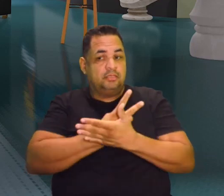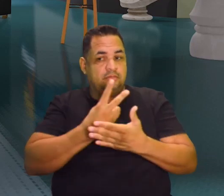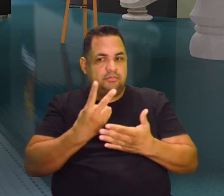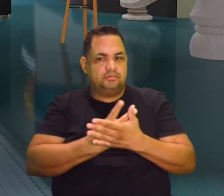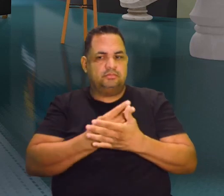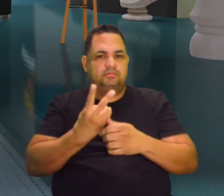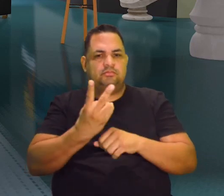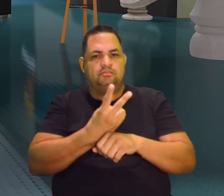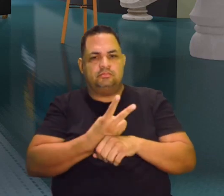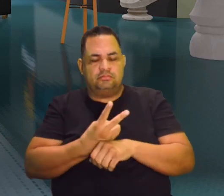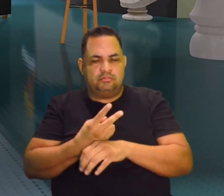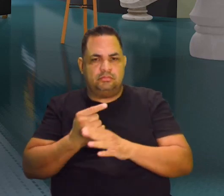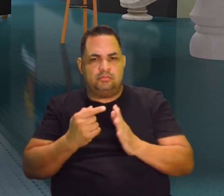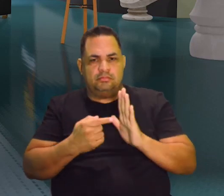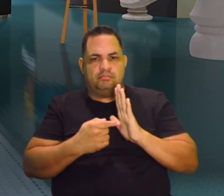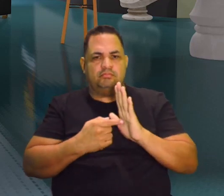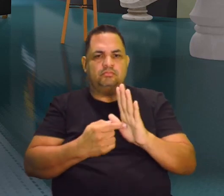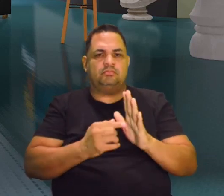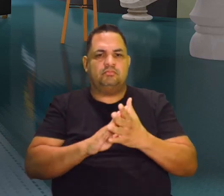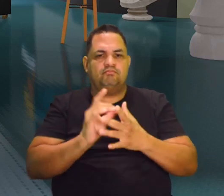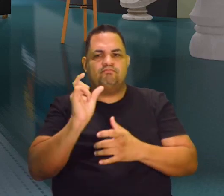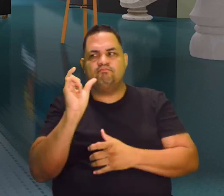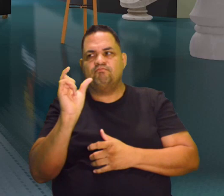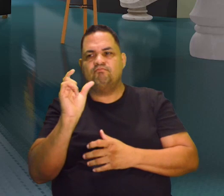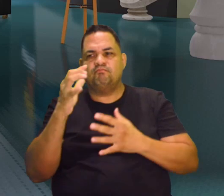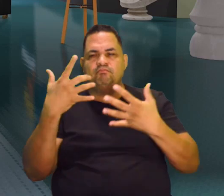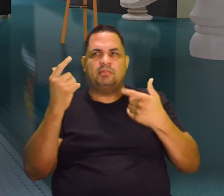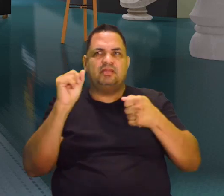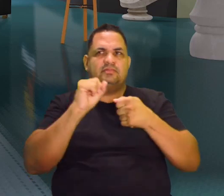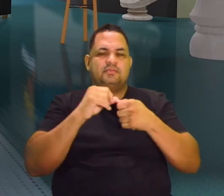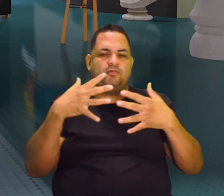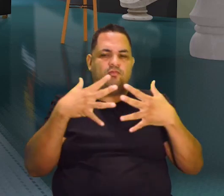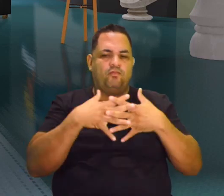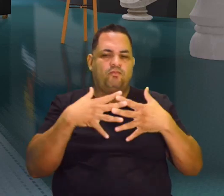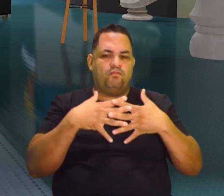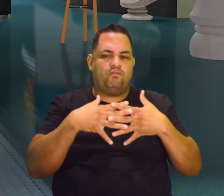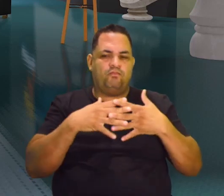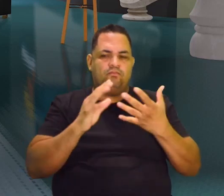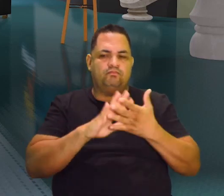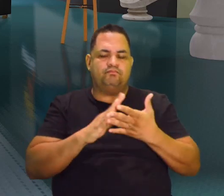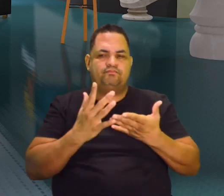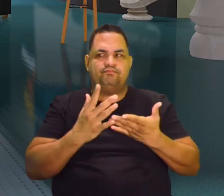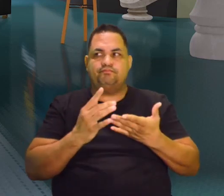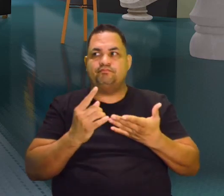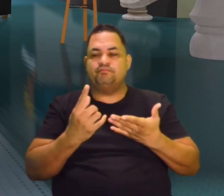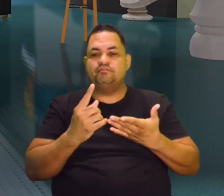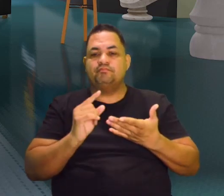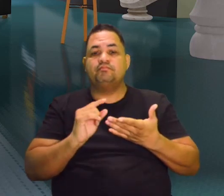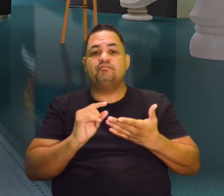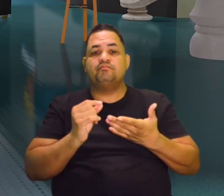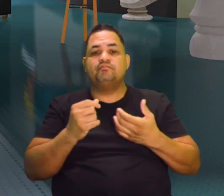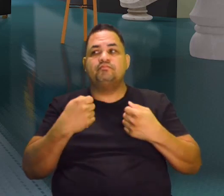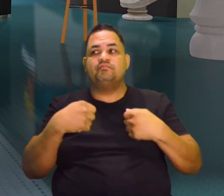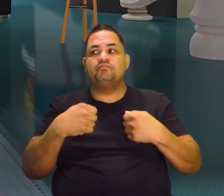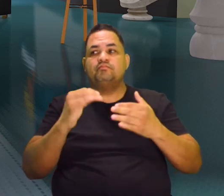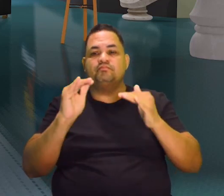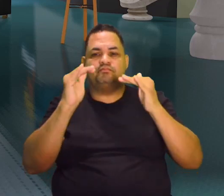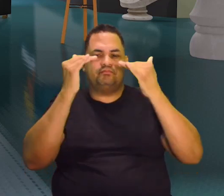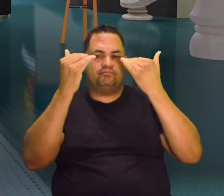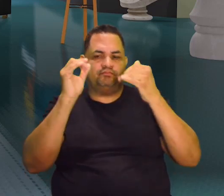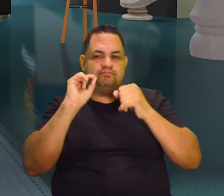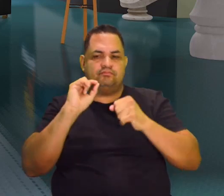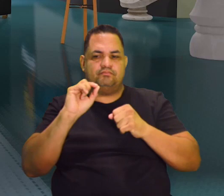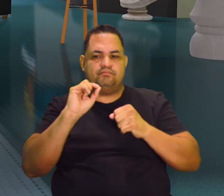induzir ao erro, trazendo palavras ali, afirmando algumas coisas que não é verdadeiro. Então, vocês precisam estar atento àquilo que